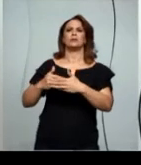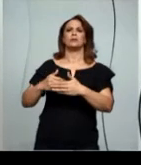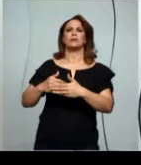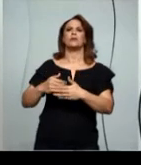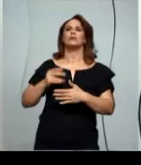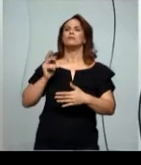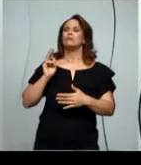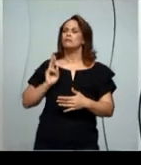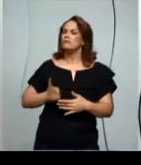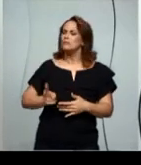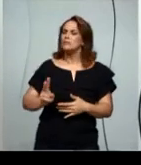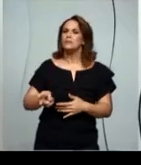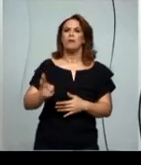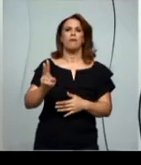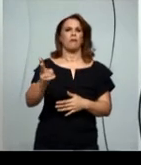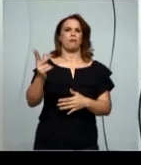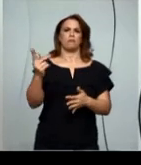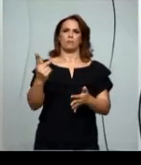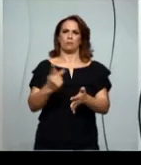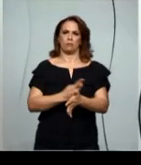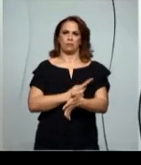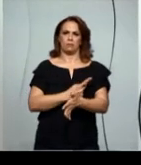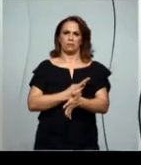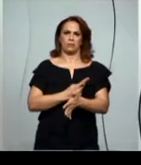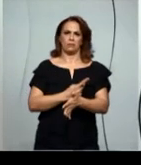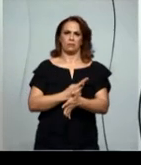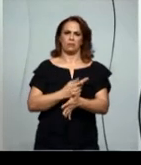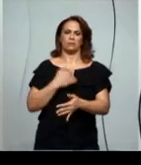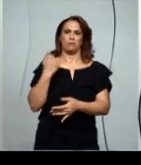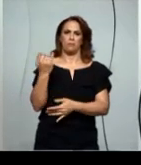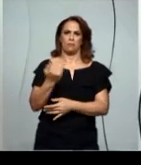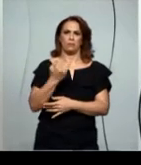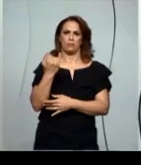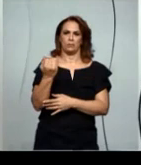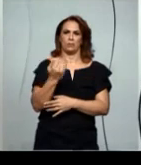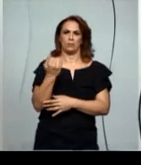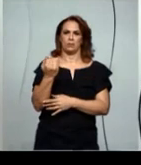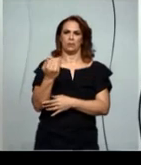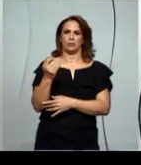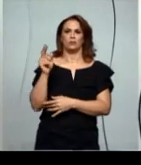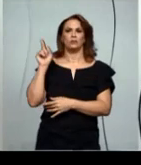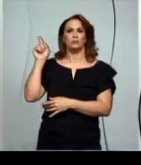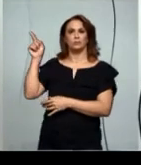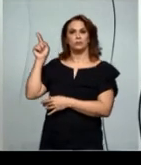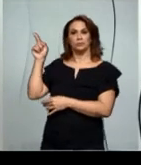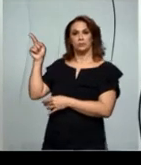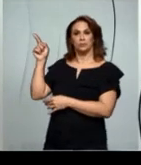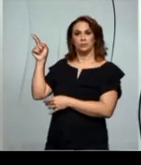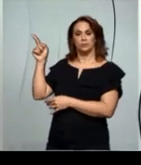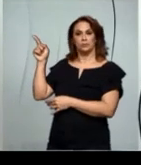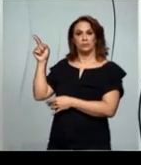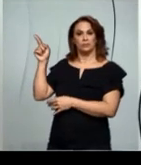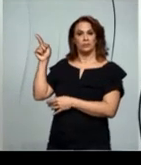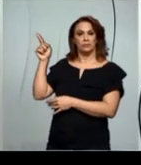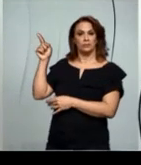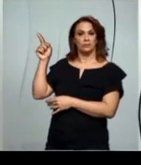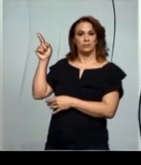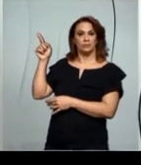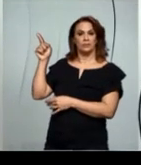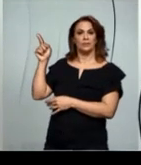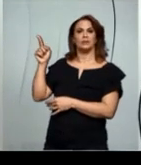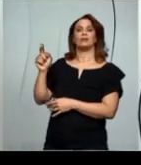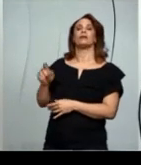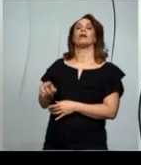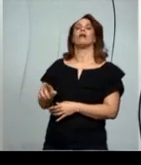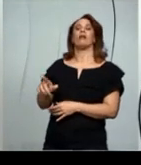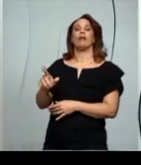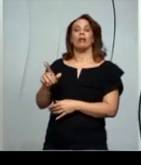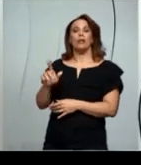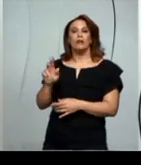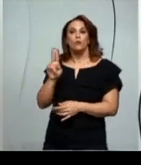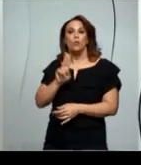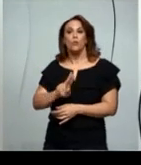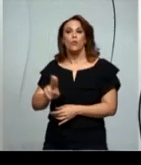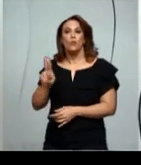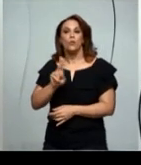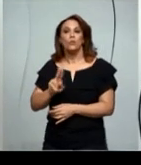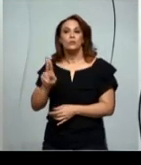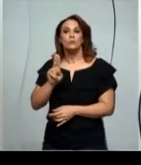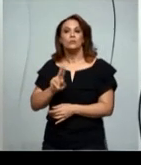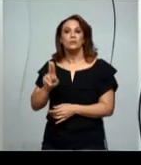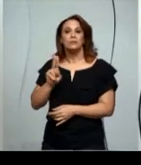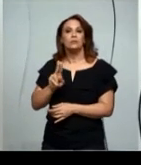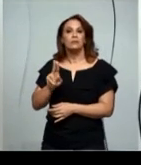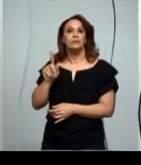demandados. Você pode ver aqui na regularidade que eu usei o will mais o verbo, ou na forma negativa usei